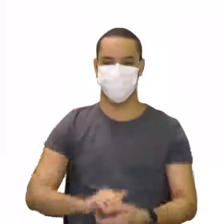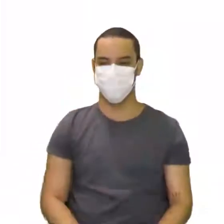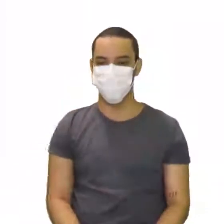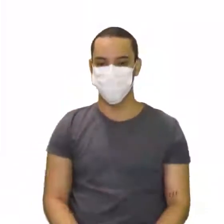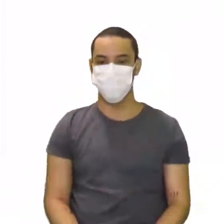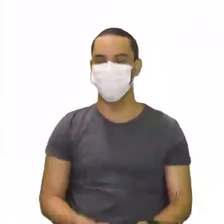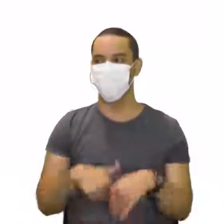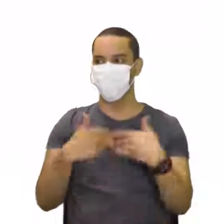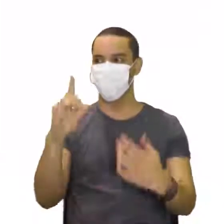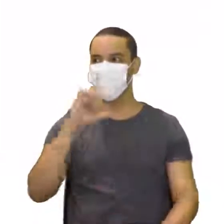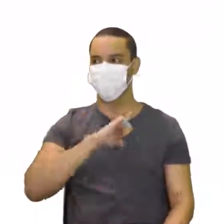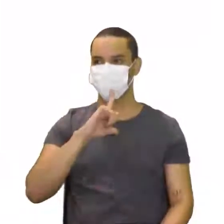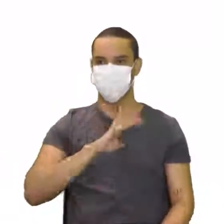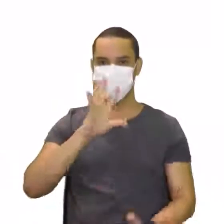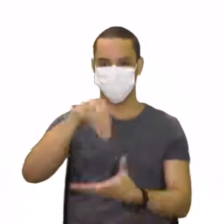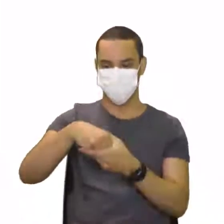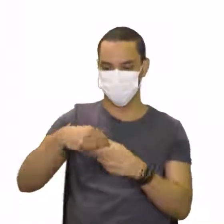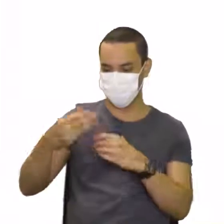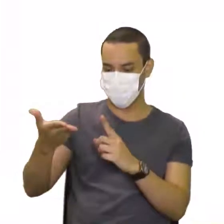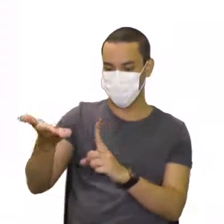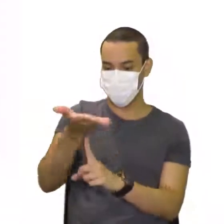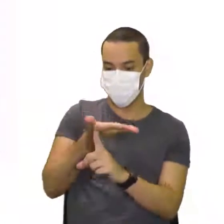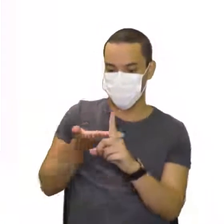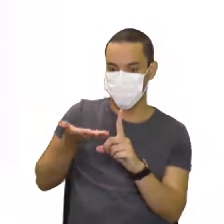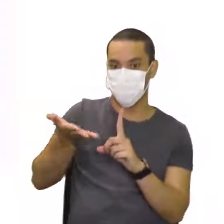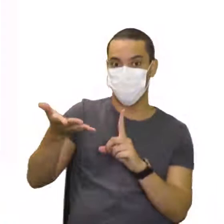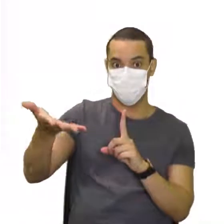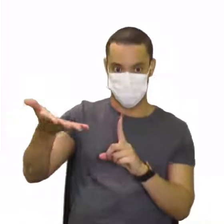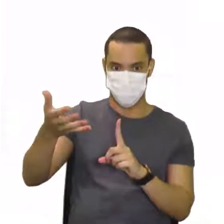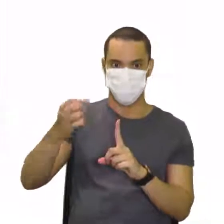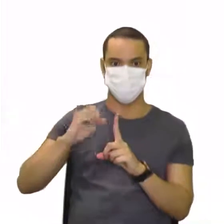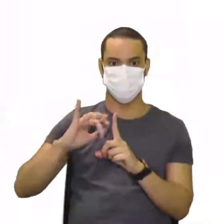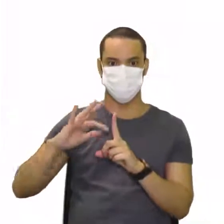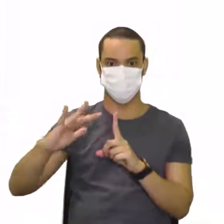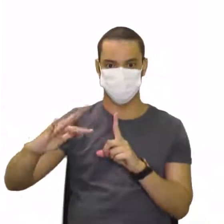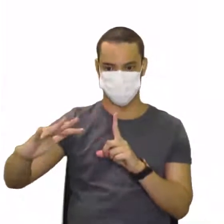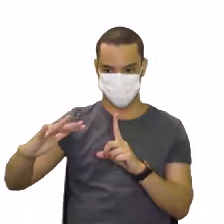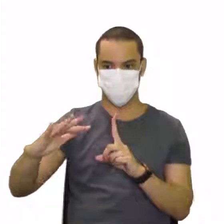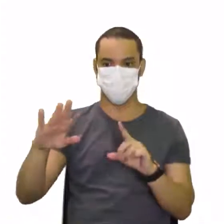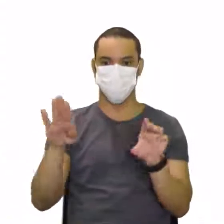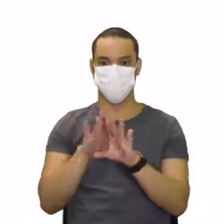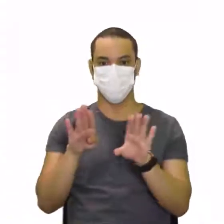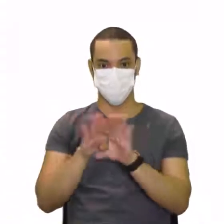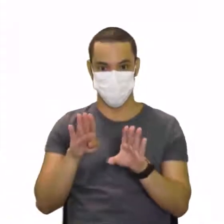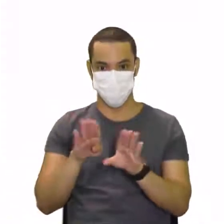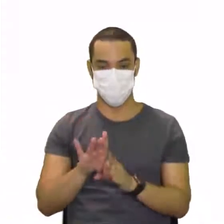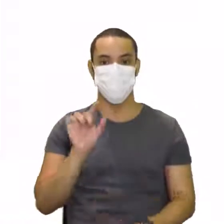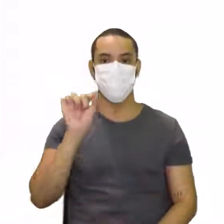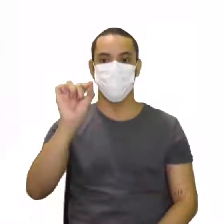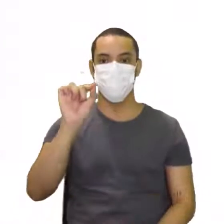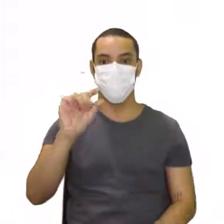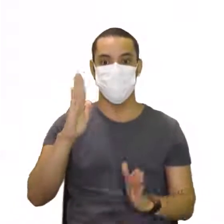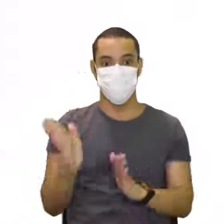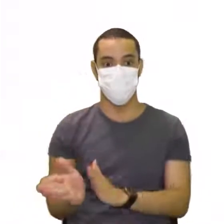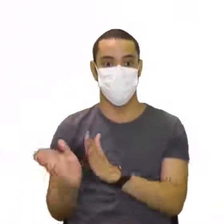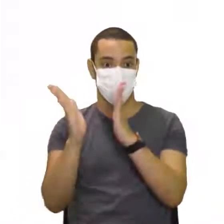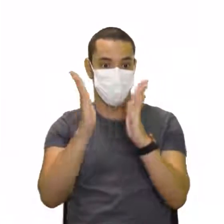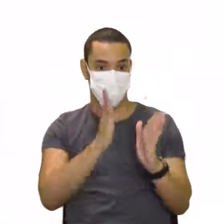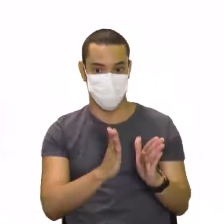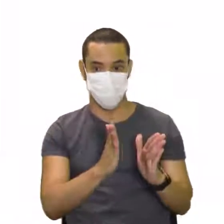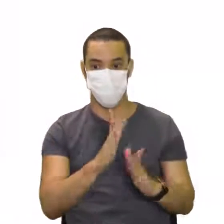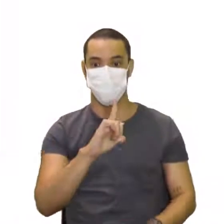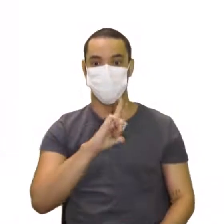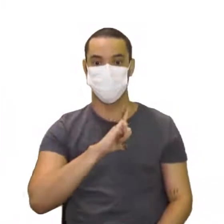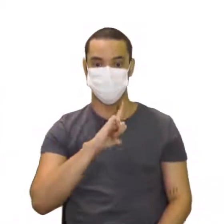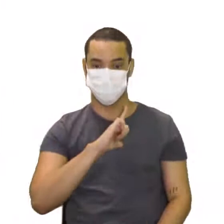estação transmissora, pessoal, ok? Que enviava aí as correntes elétricas, tá? E aqui do outro lado a gente